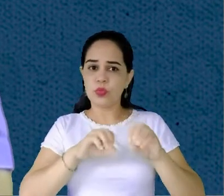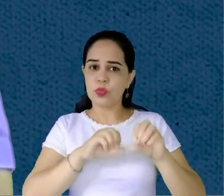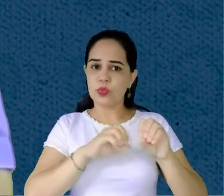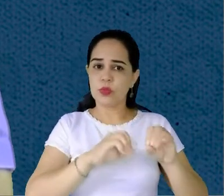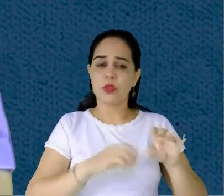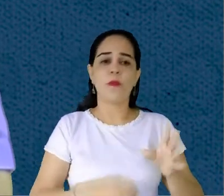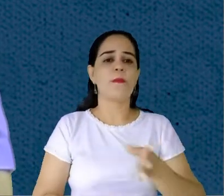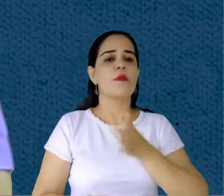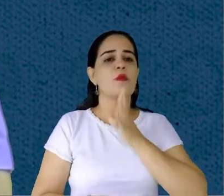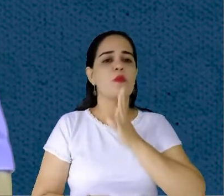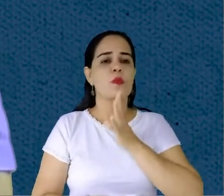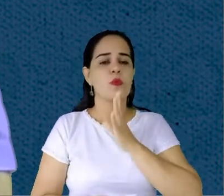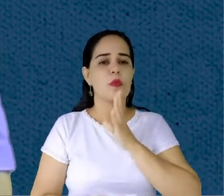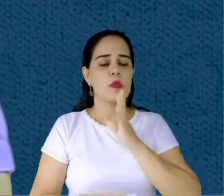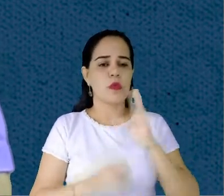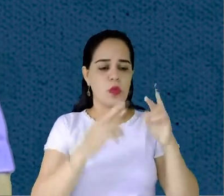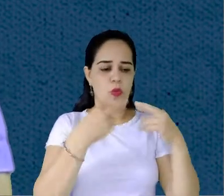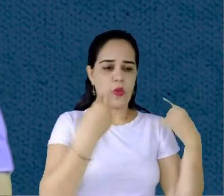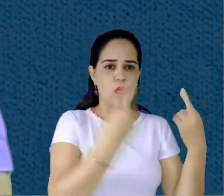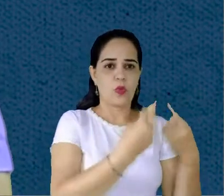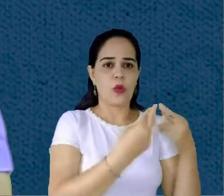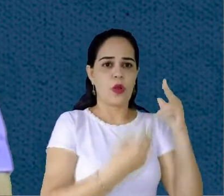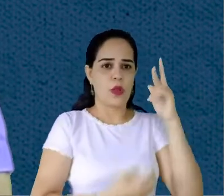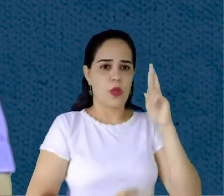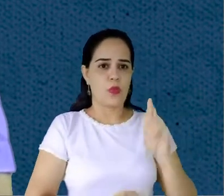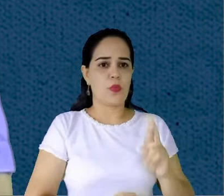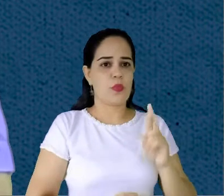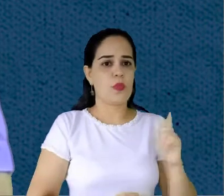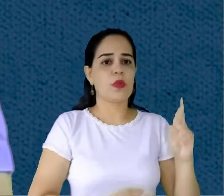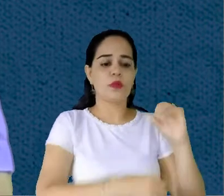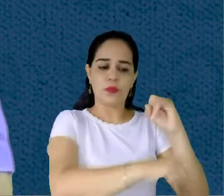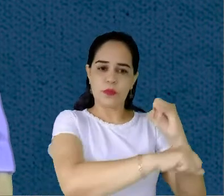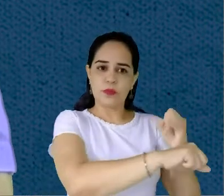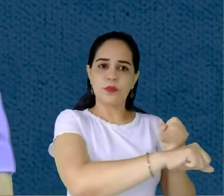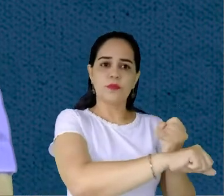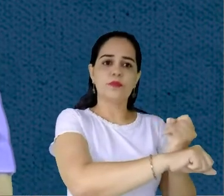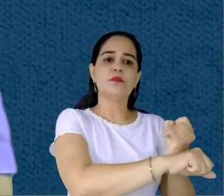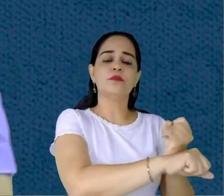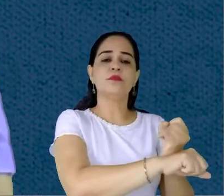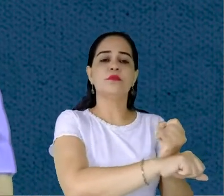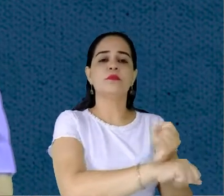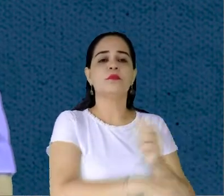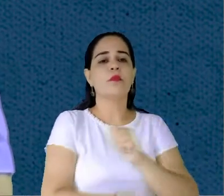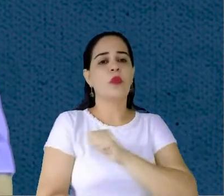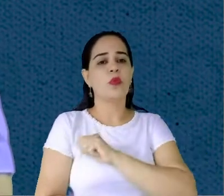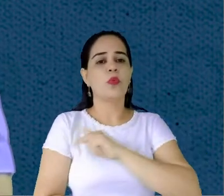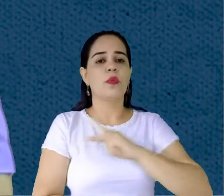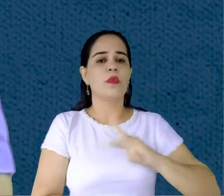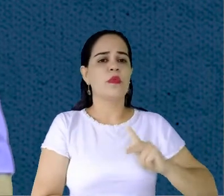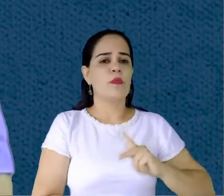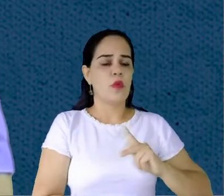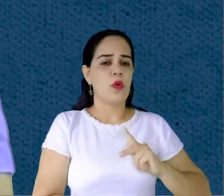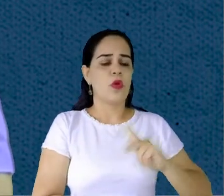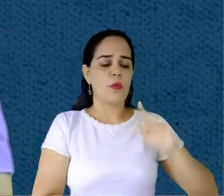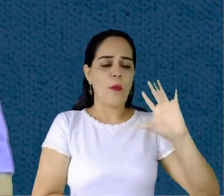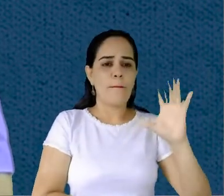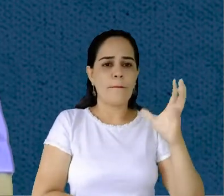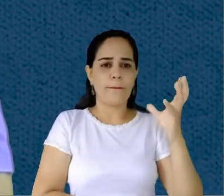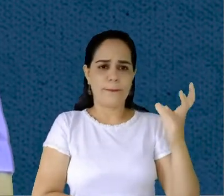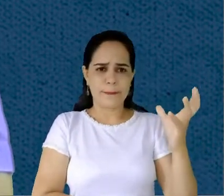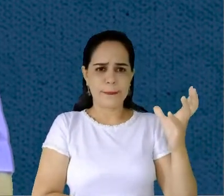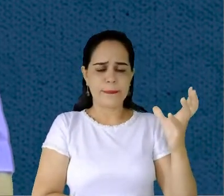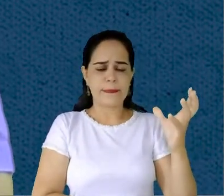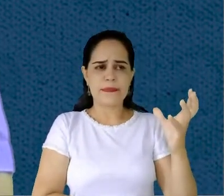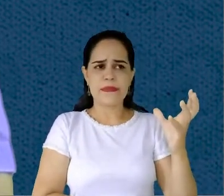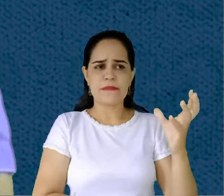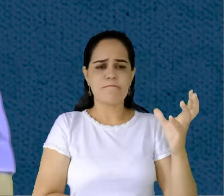que conhecemos como o primeiro concílio de Jerusalém. E os apóstolos e os